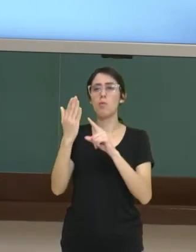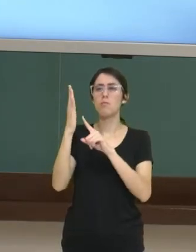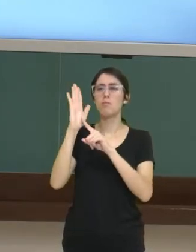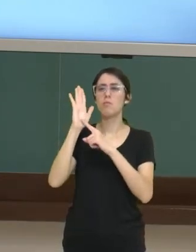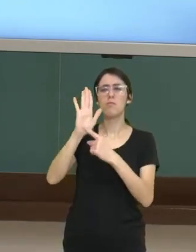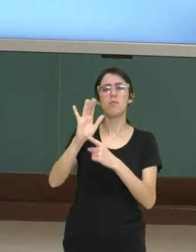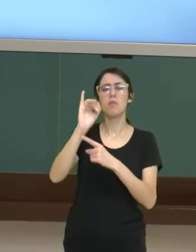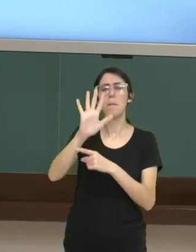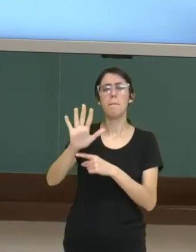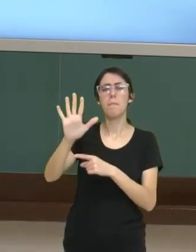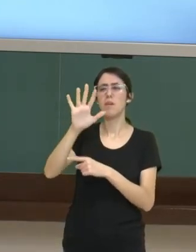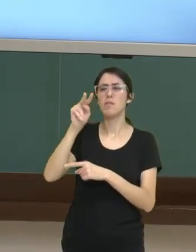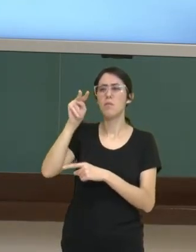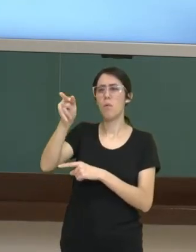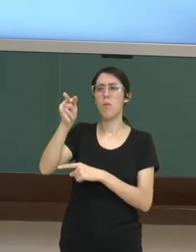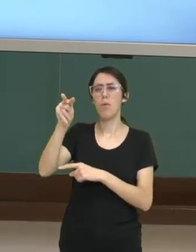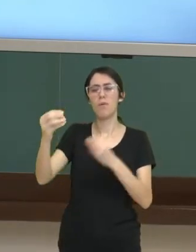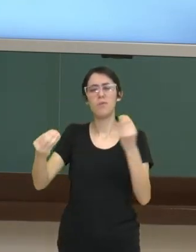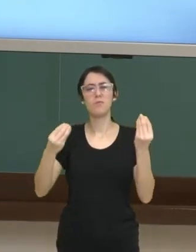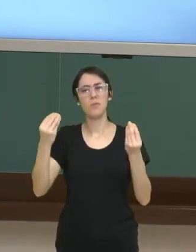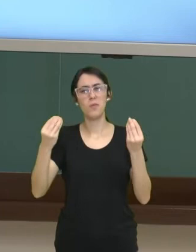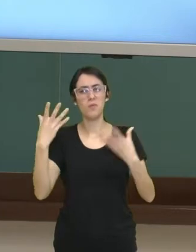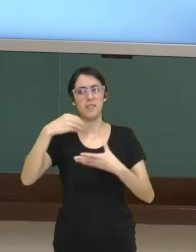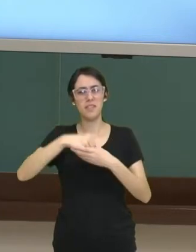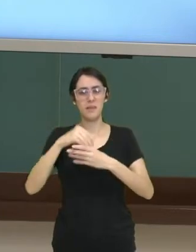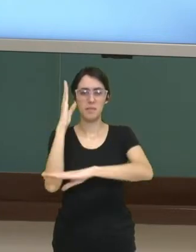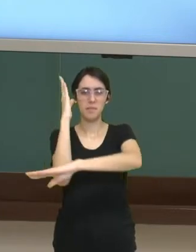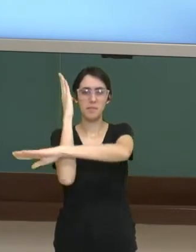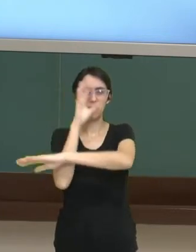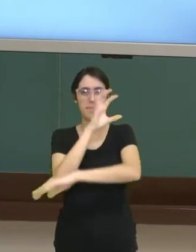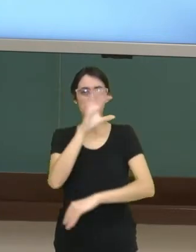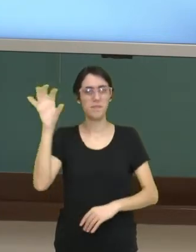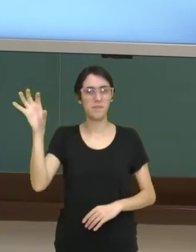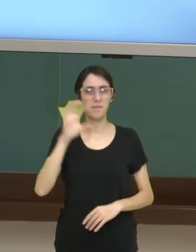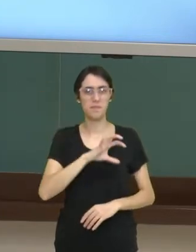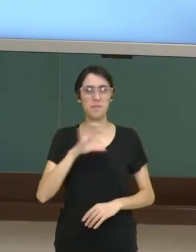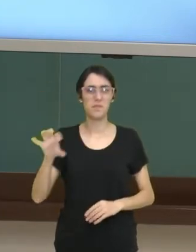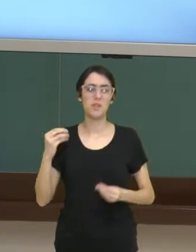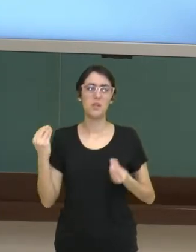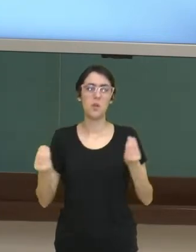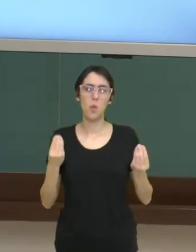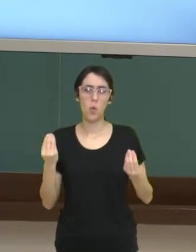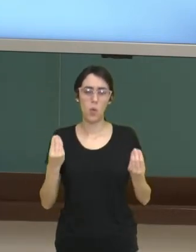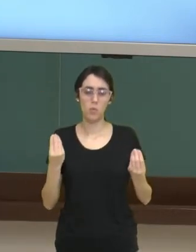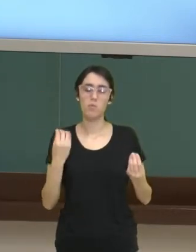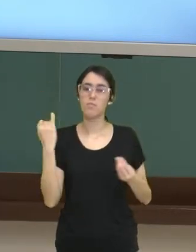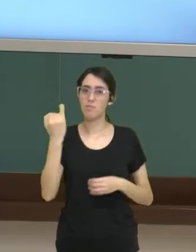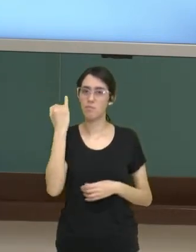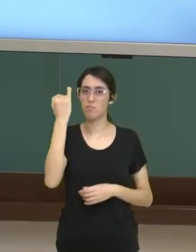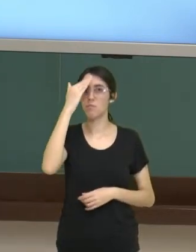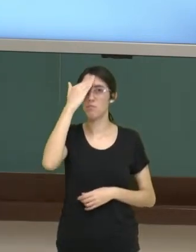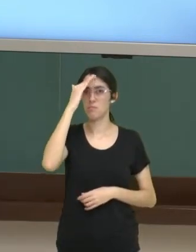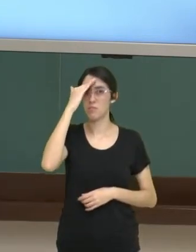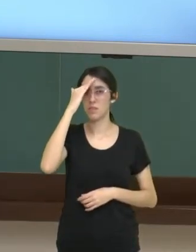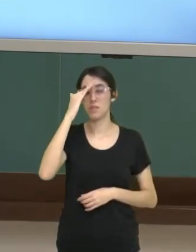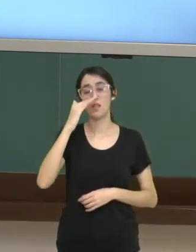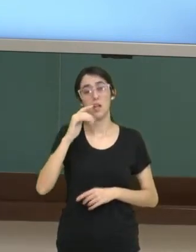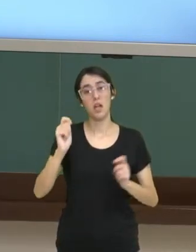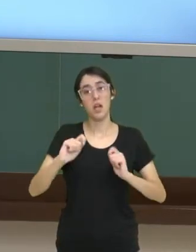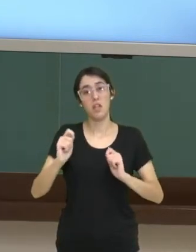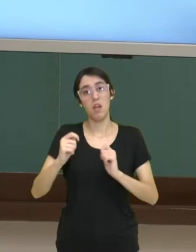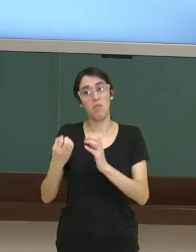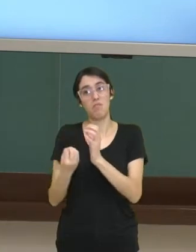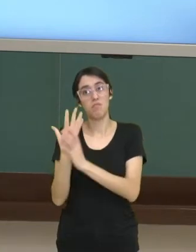esse retângulo dentro de um plano? Porque é a partir desse conceito que pode ser construído também jogos